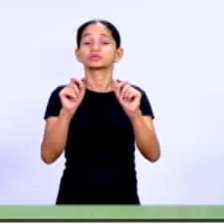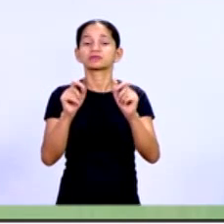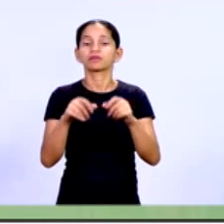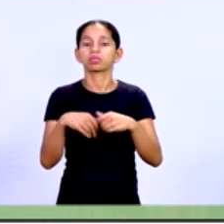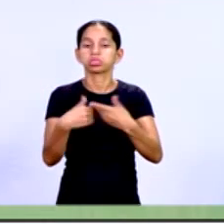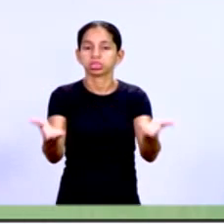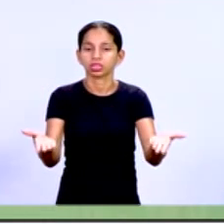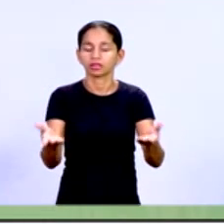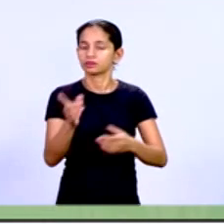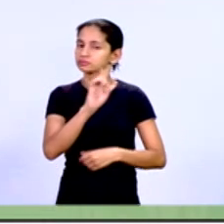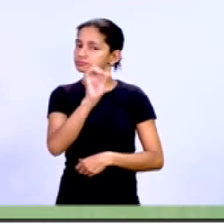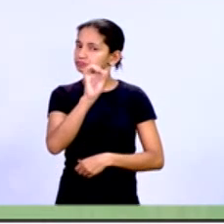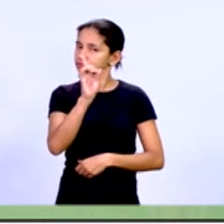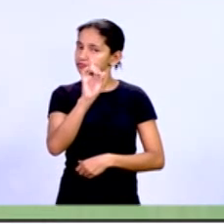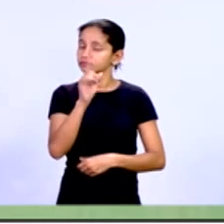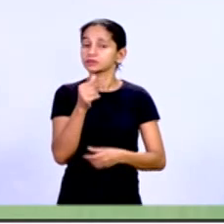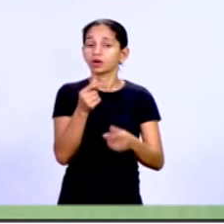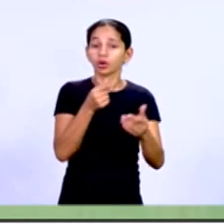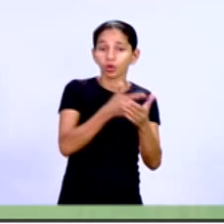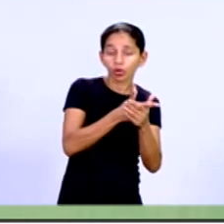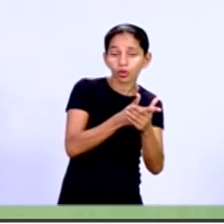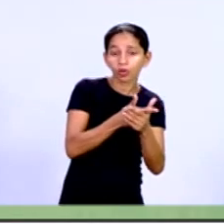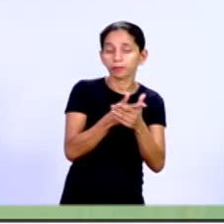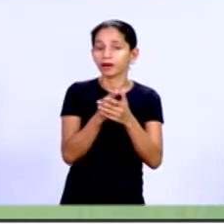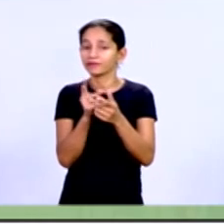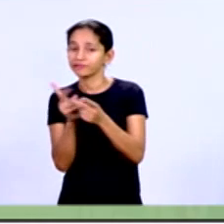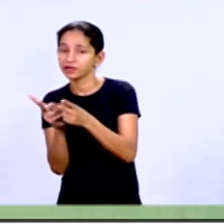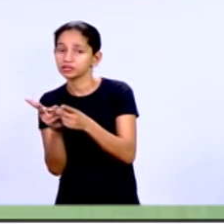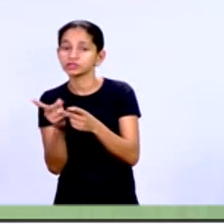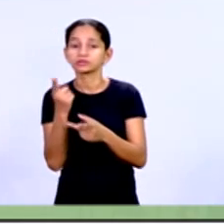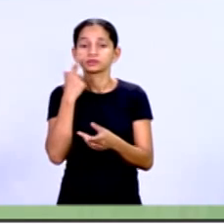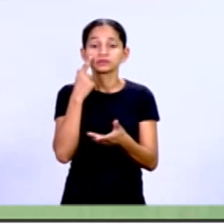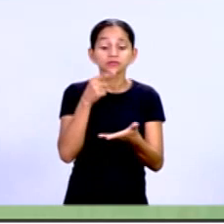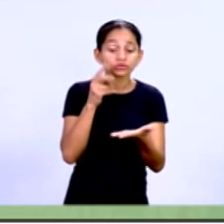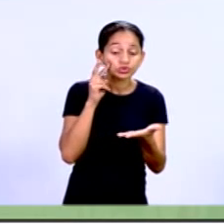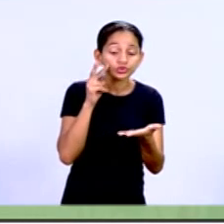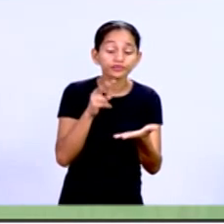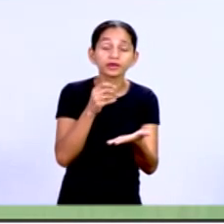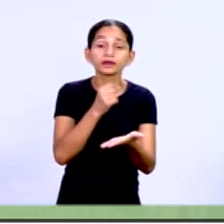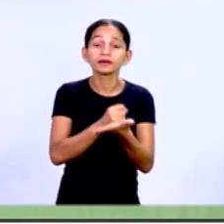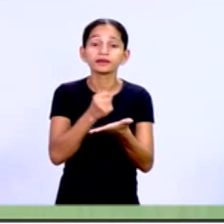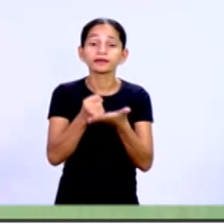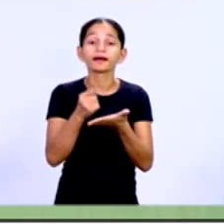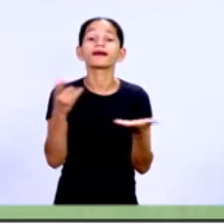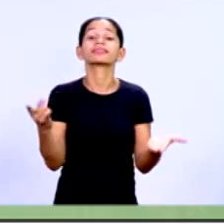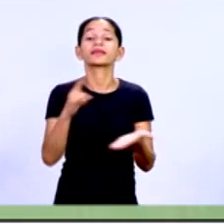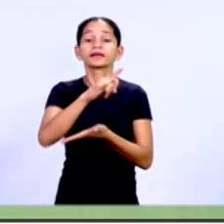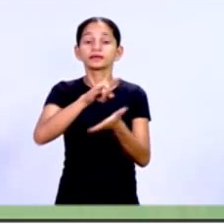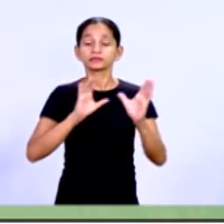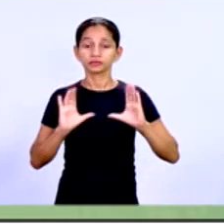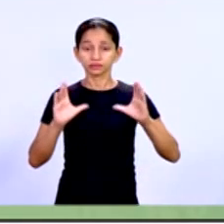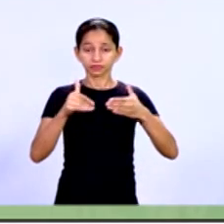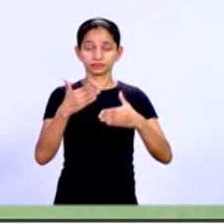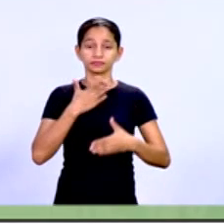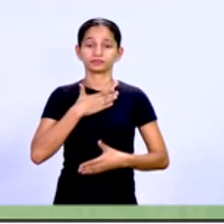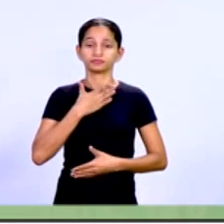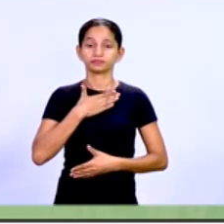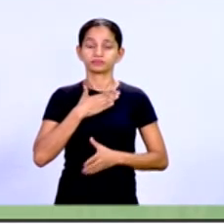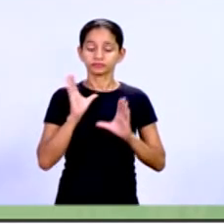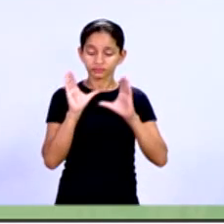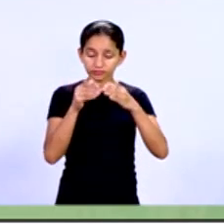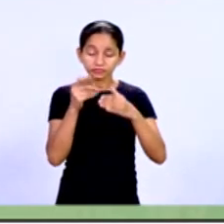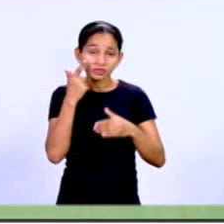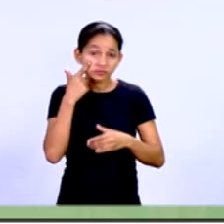solta, né? A compra e venda de ações, para que ela seja reconhecida legalmente, é preciso que a Comissão de Valores Imobiliários reconheça a empresa